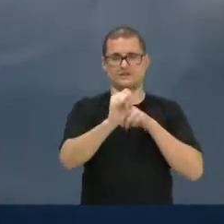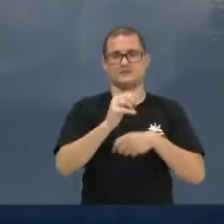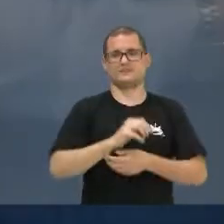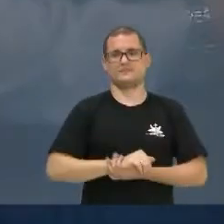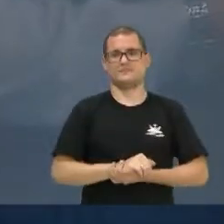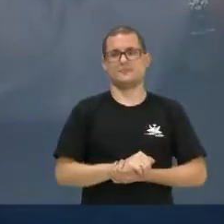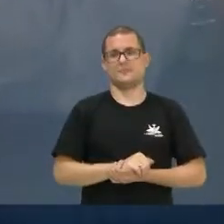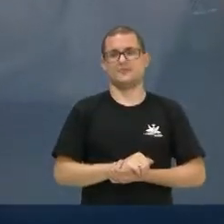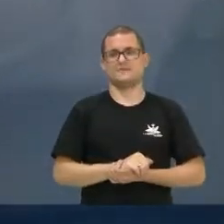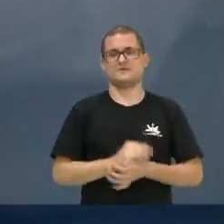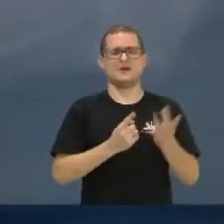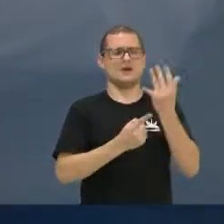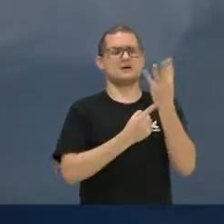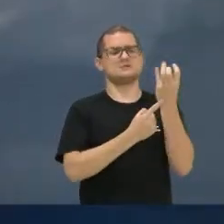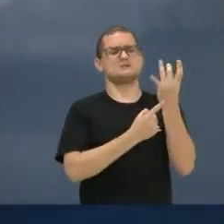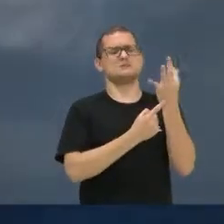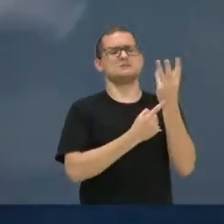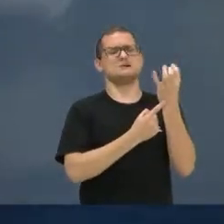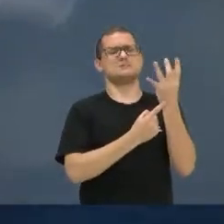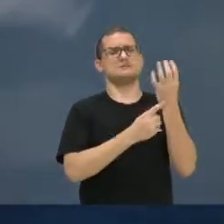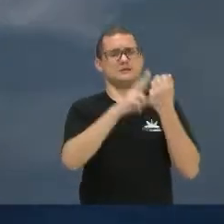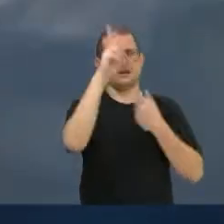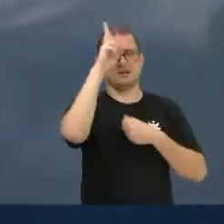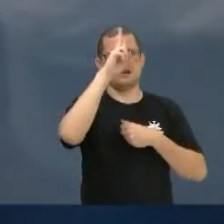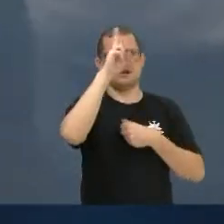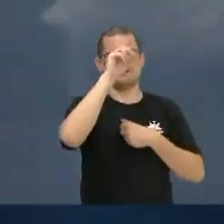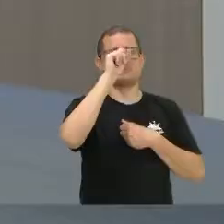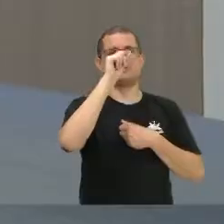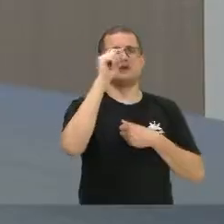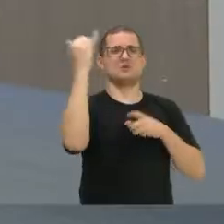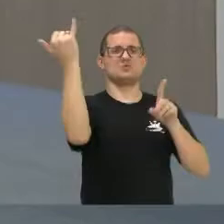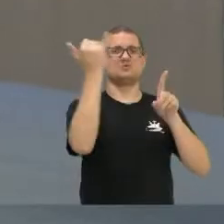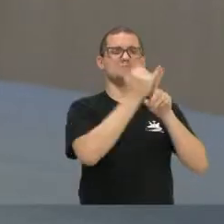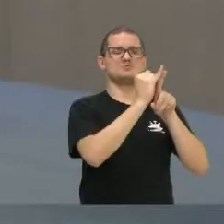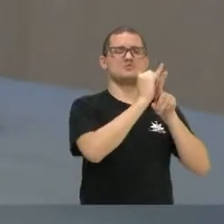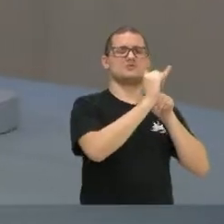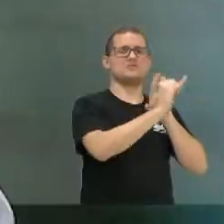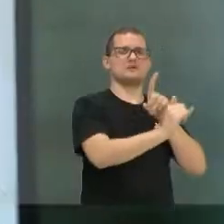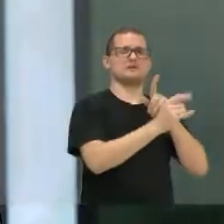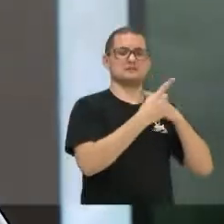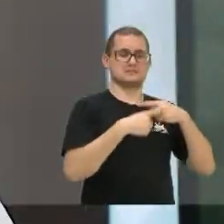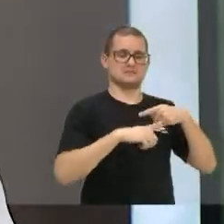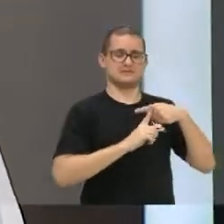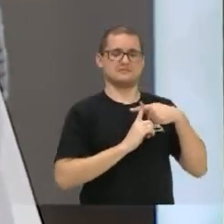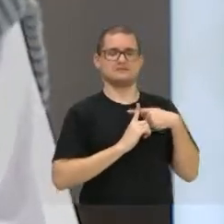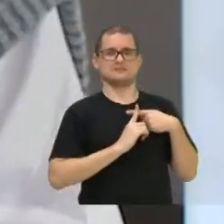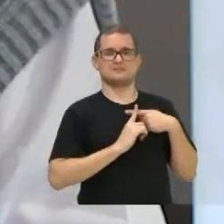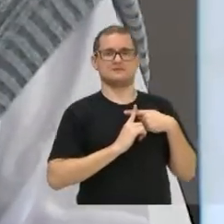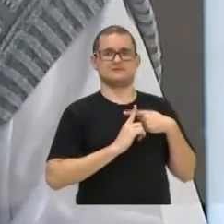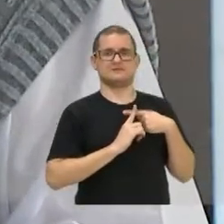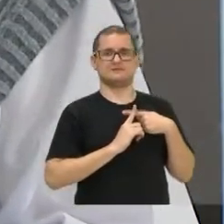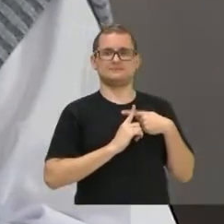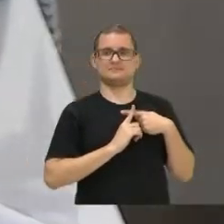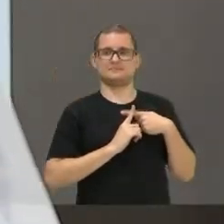lâmpadas representem os profetas cristãos isso é